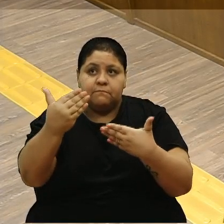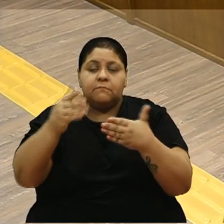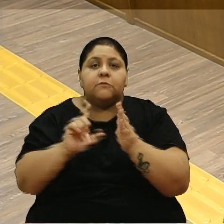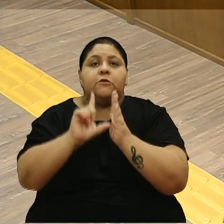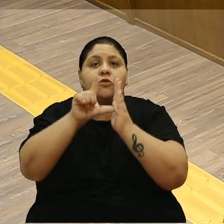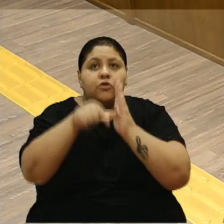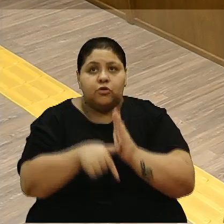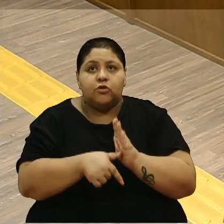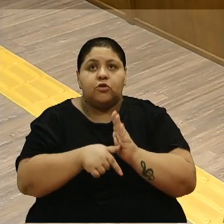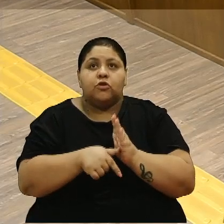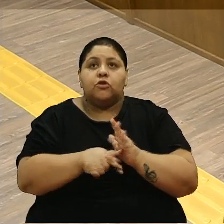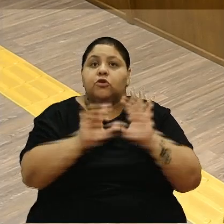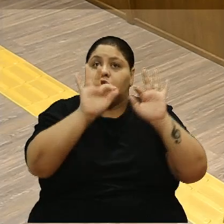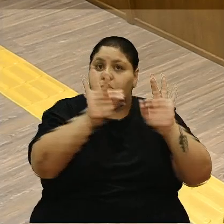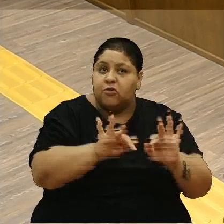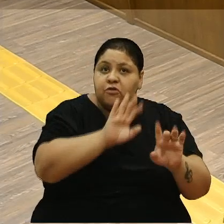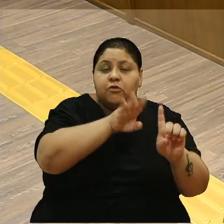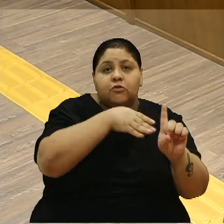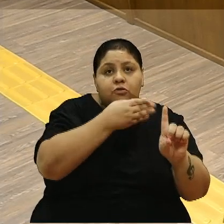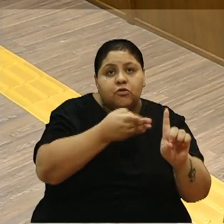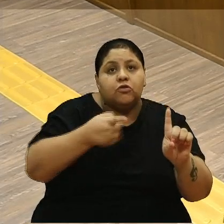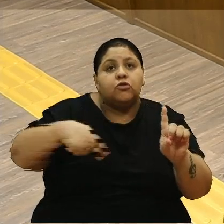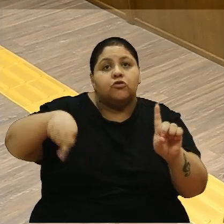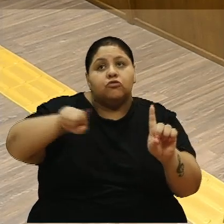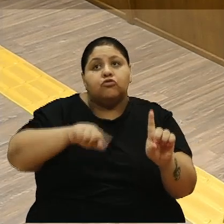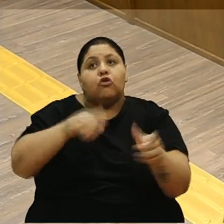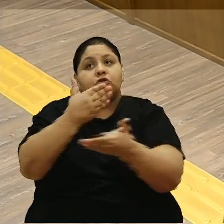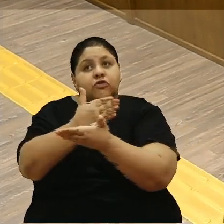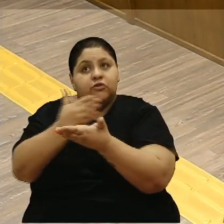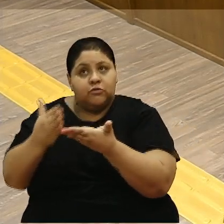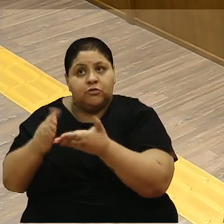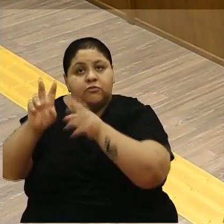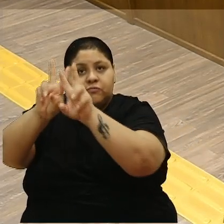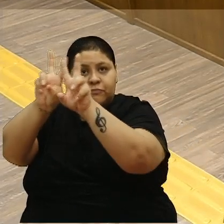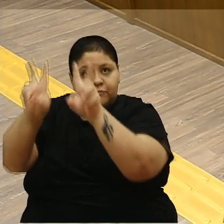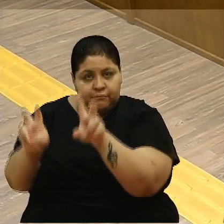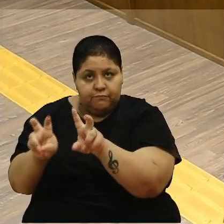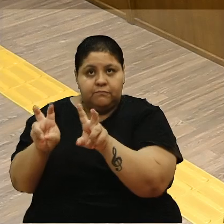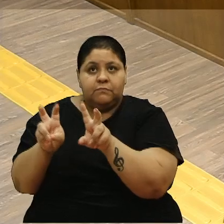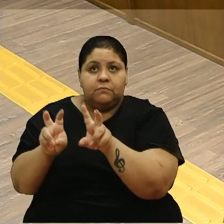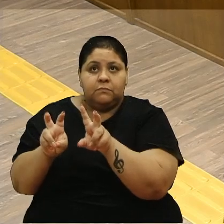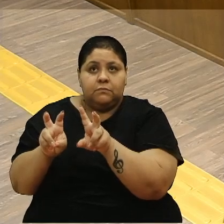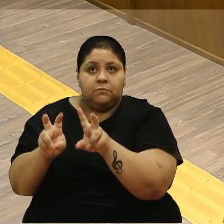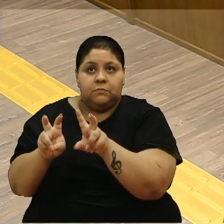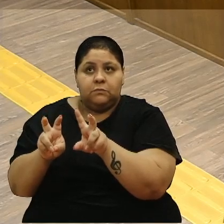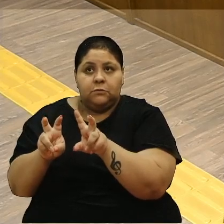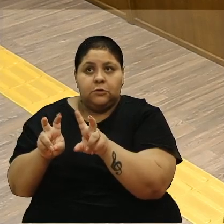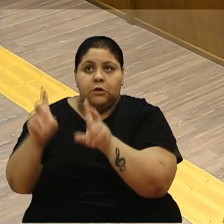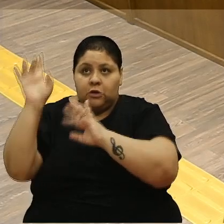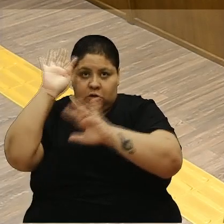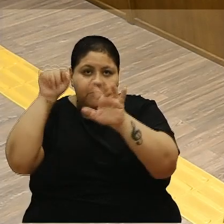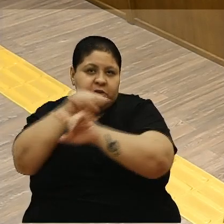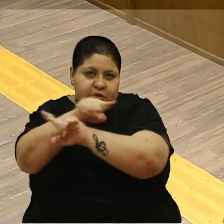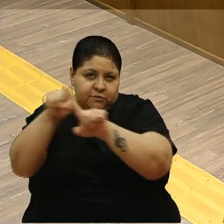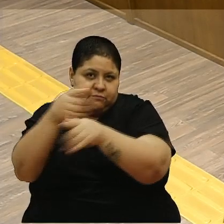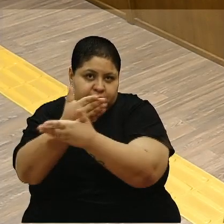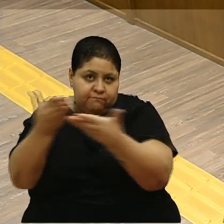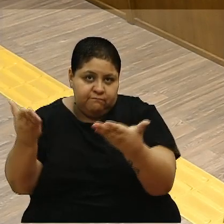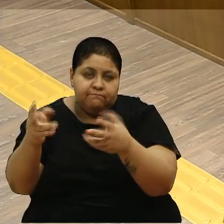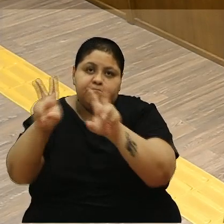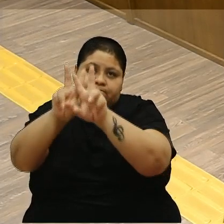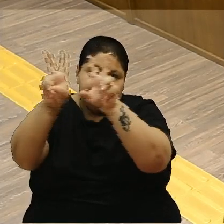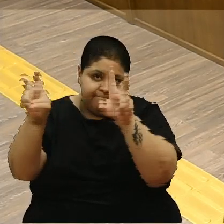seguida, concluída a homenagem, nós entraremos no tema de que eu imagino que a maioria esteja aqui, que é o